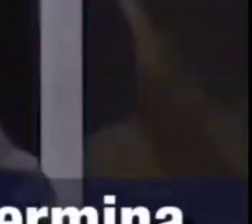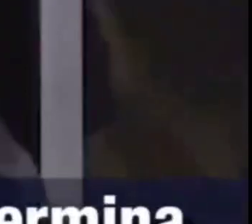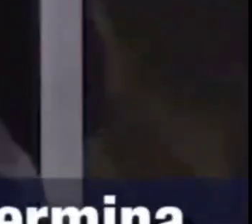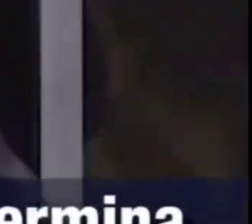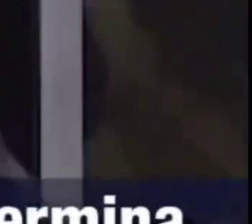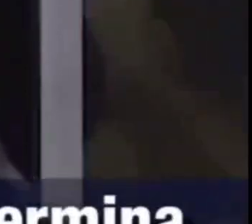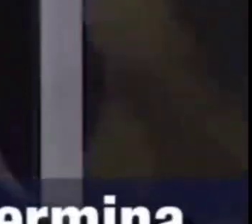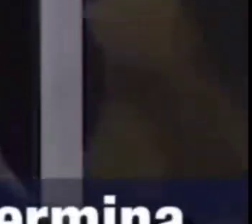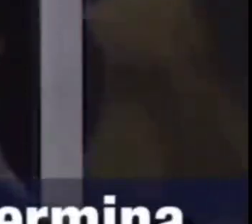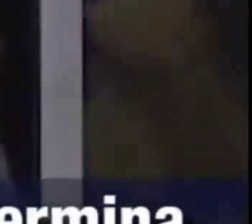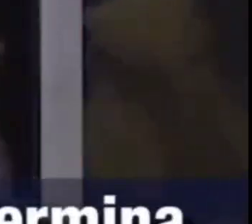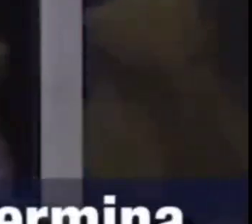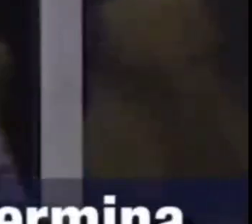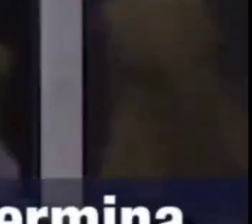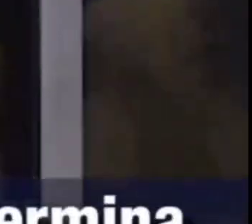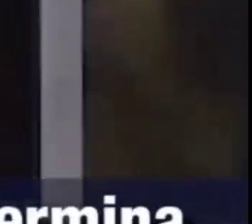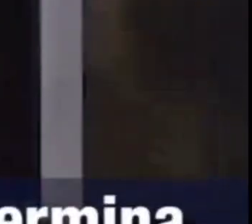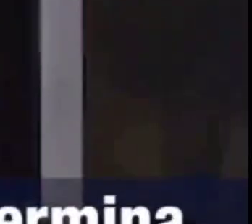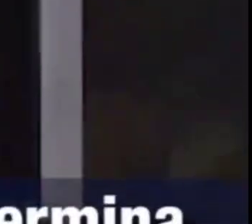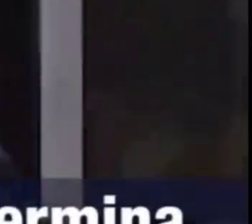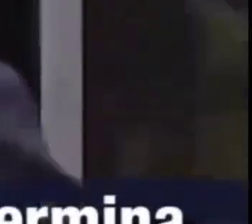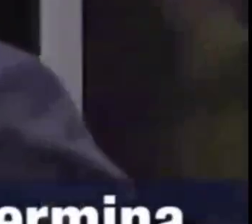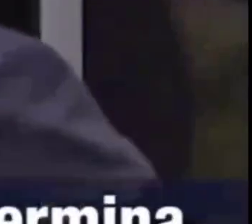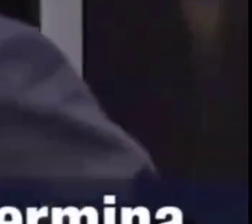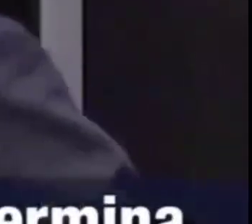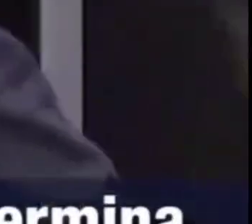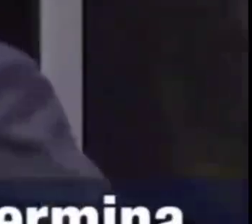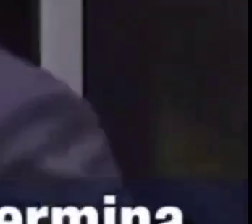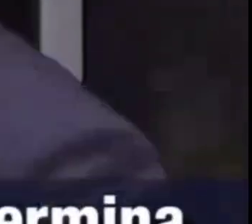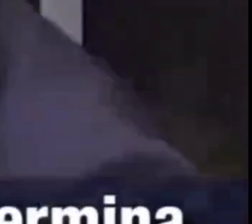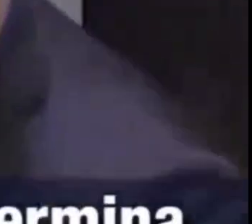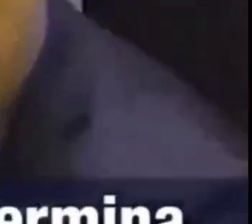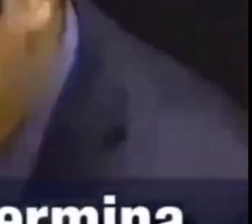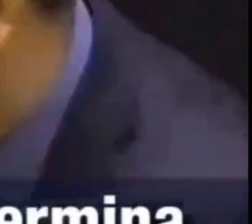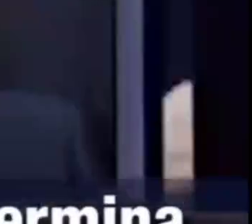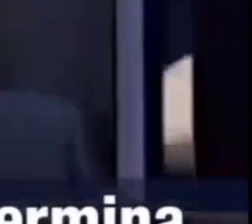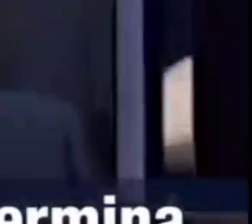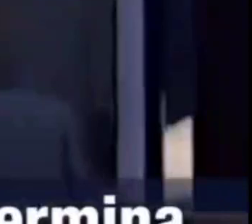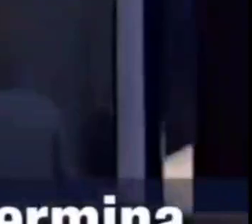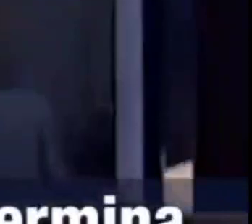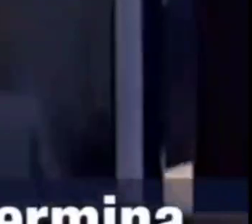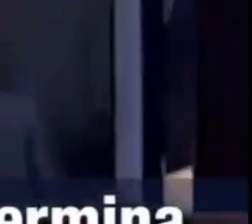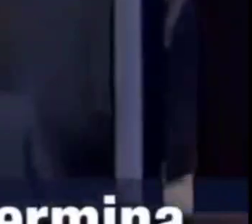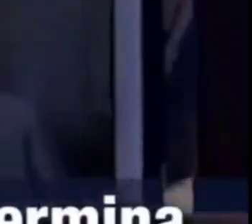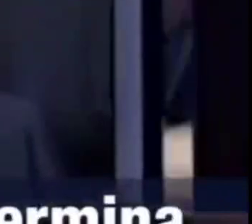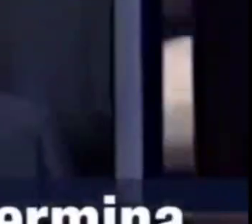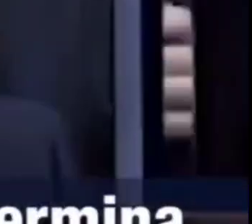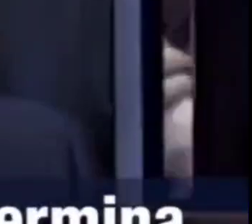Bolsonaro, estamos juntos, 2026 é logo ali. Obrigado, senhor presidente.